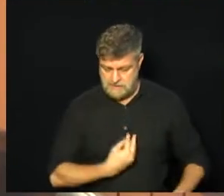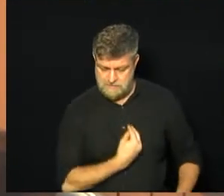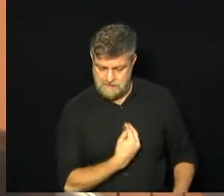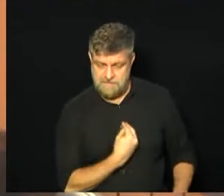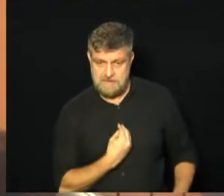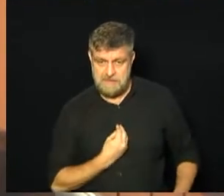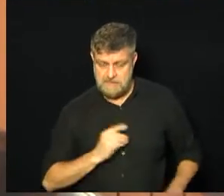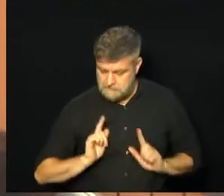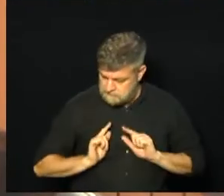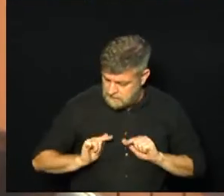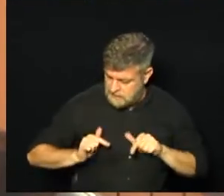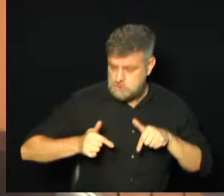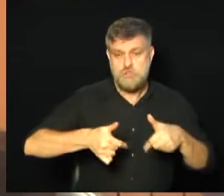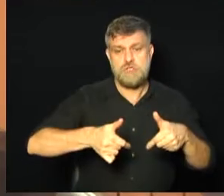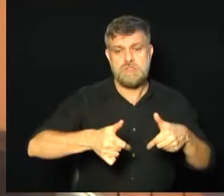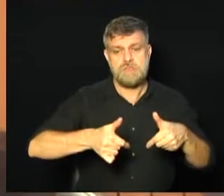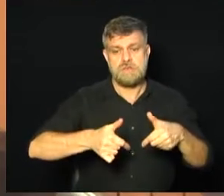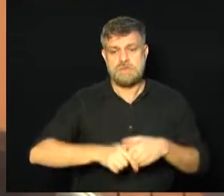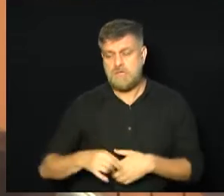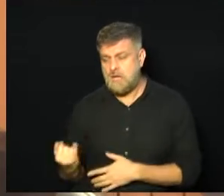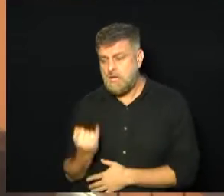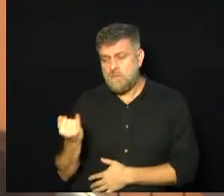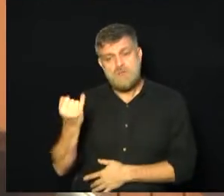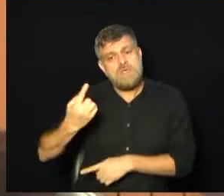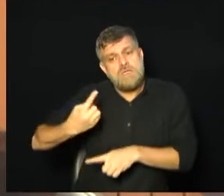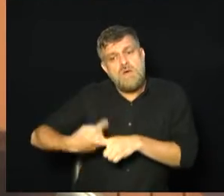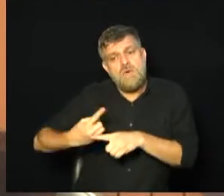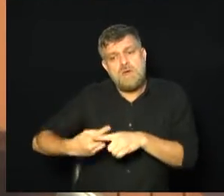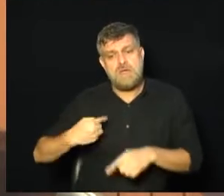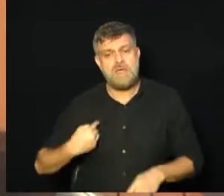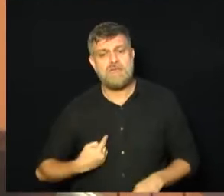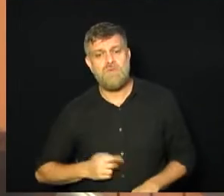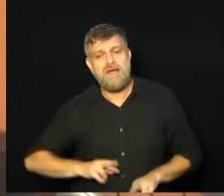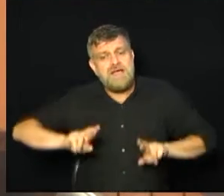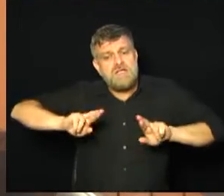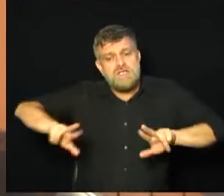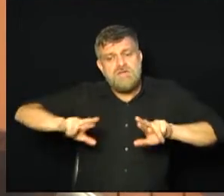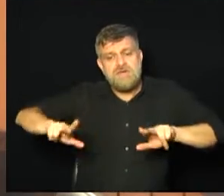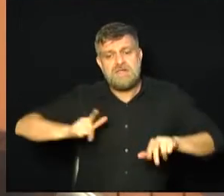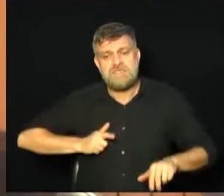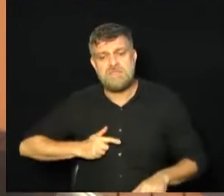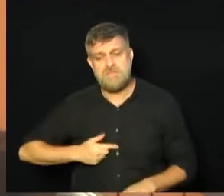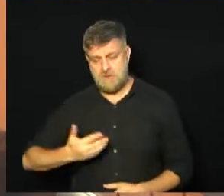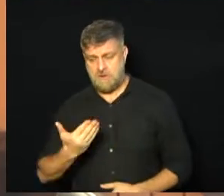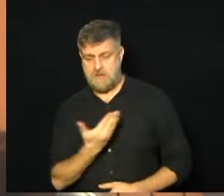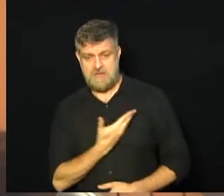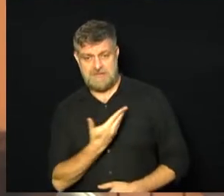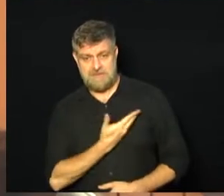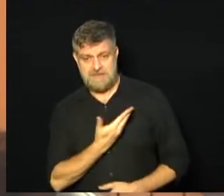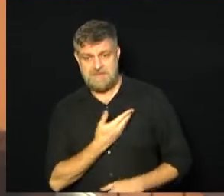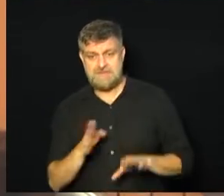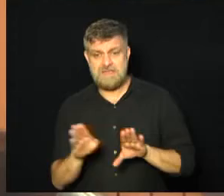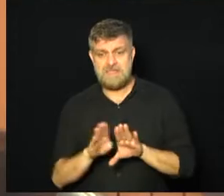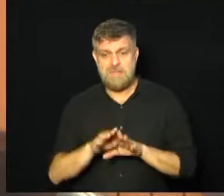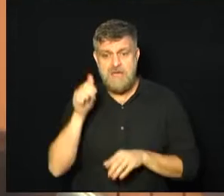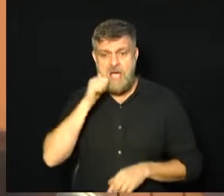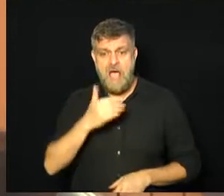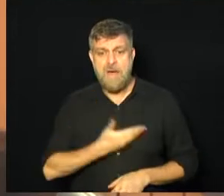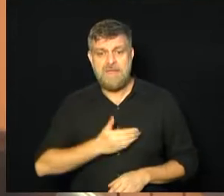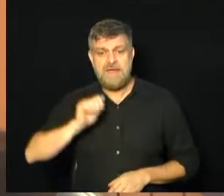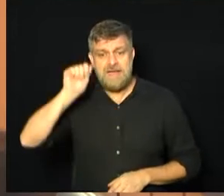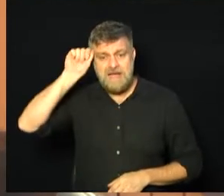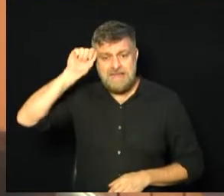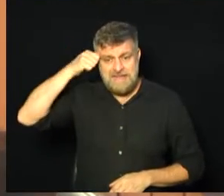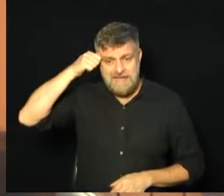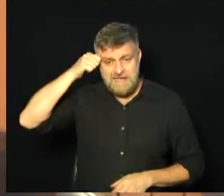agir. E isso é importante porque não é diferente do que os meus amigos e as minhas amigas mulheres negras